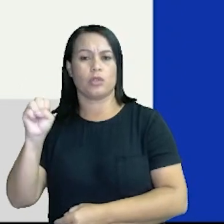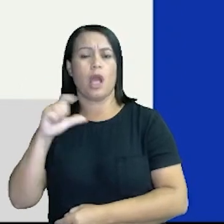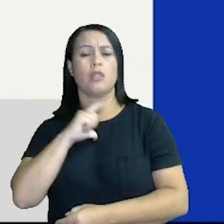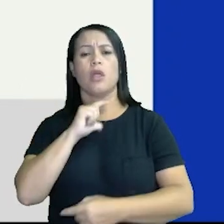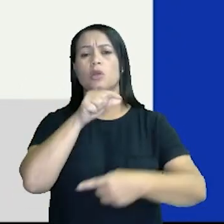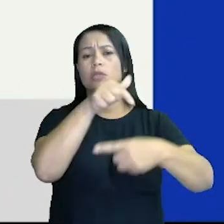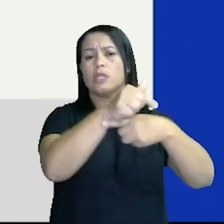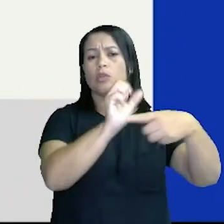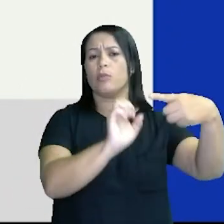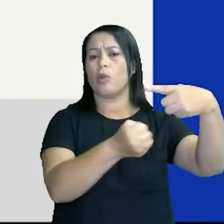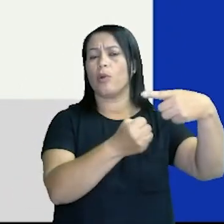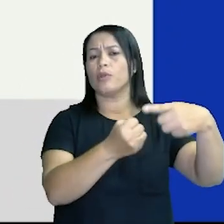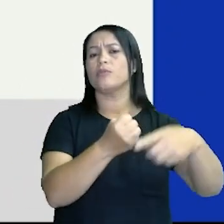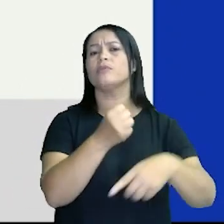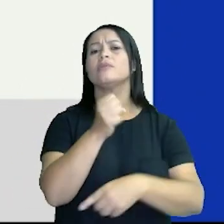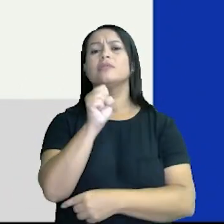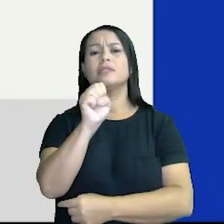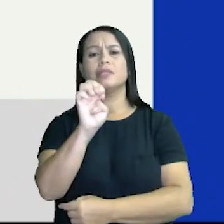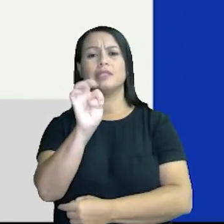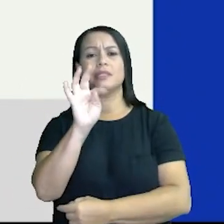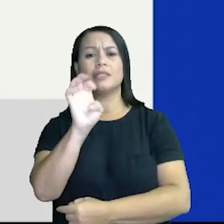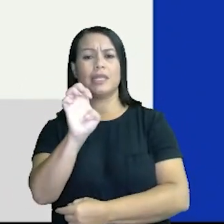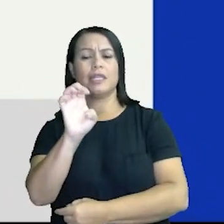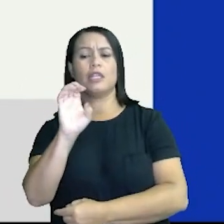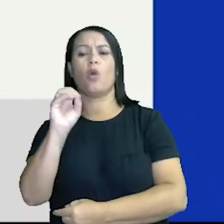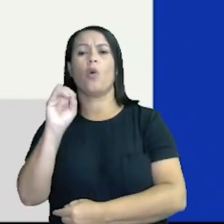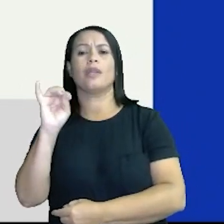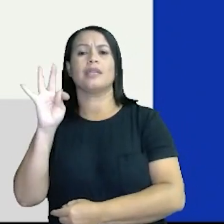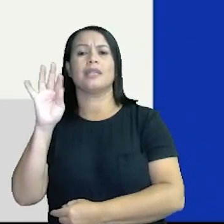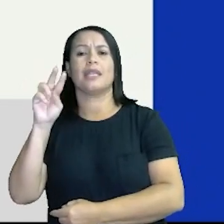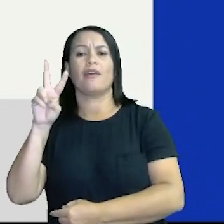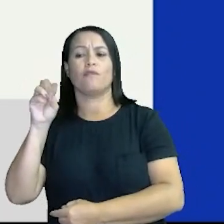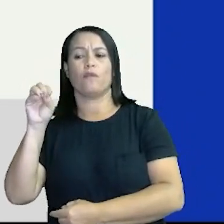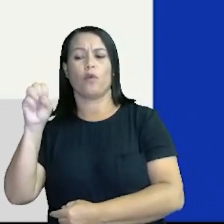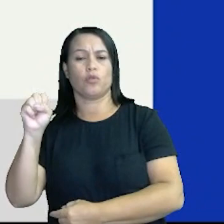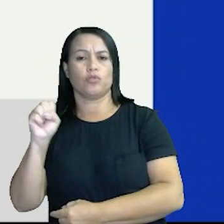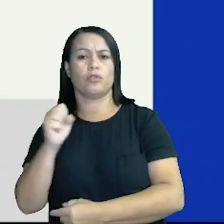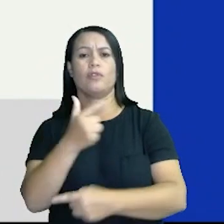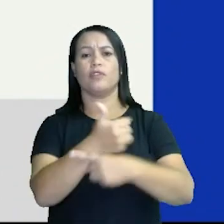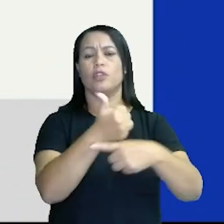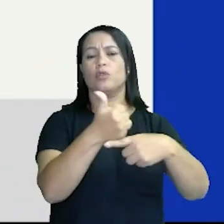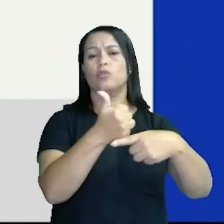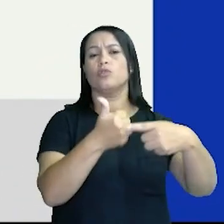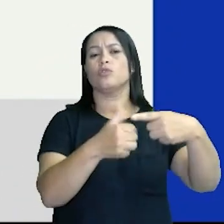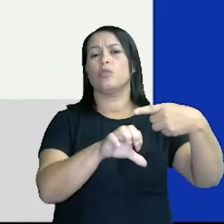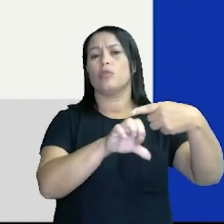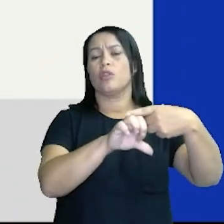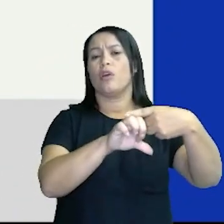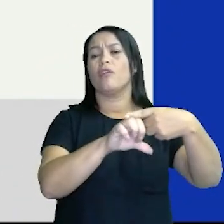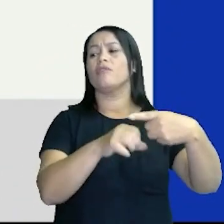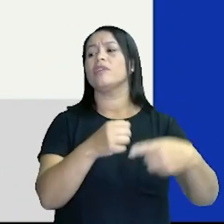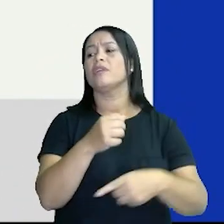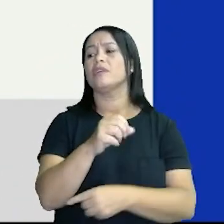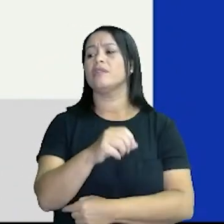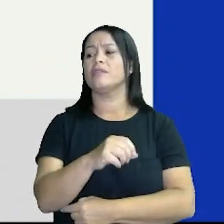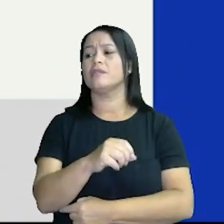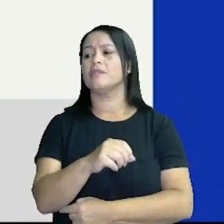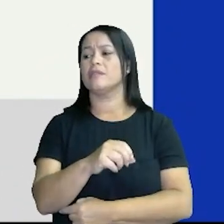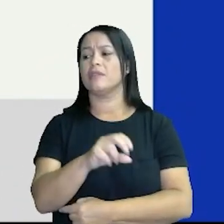tenho 7 sobre 8. Como é que se lê? 7/8. 21 sobre 9, como é que se lê essa